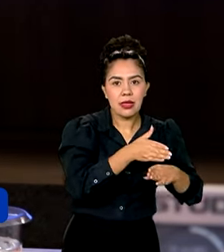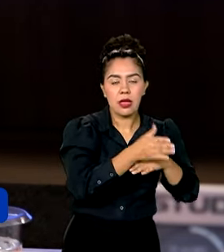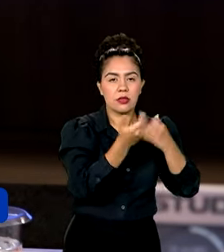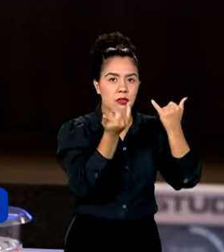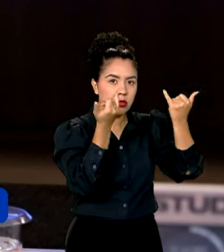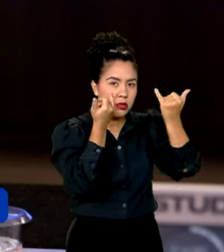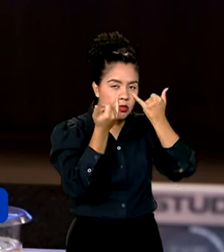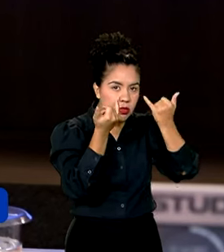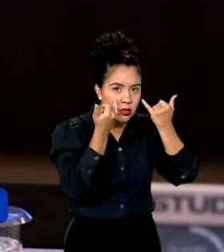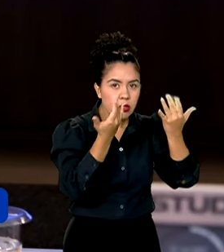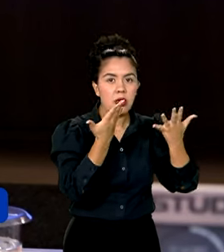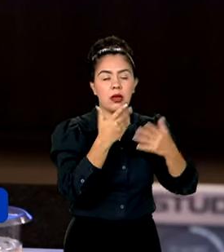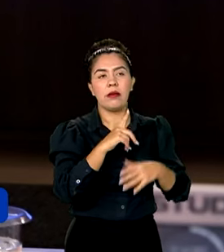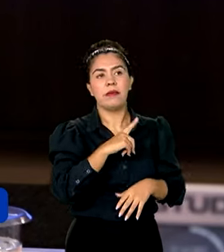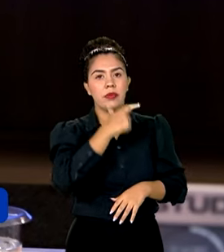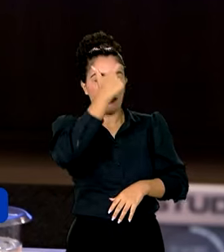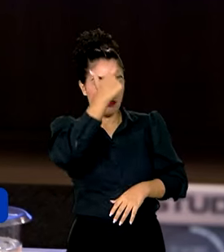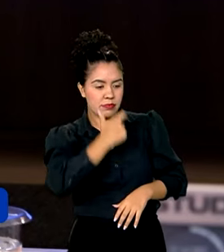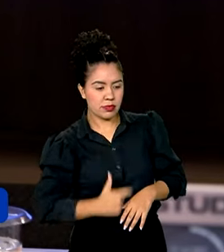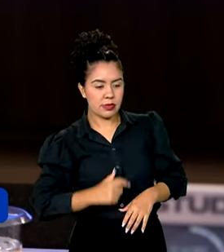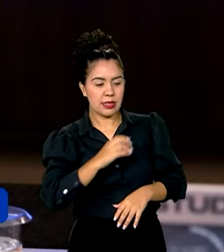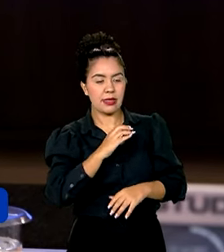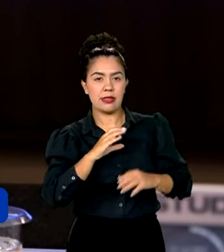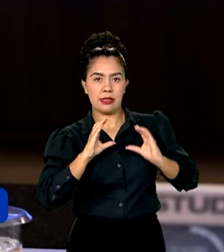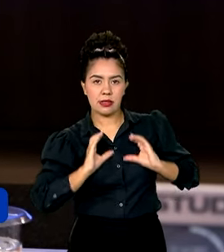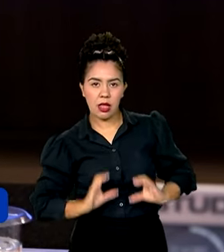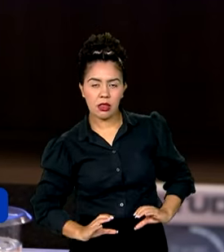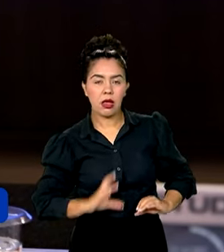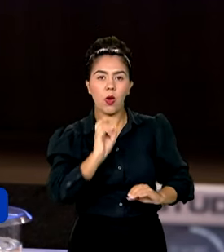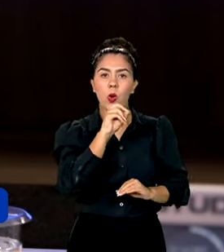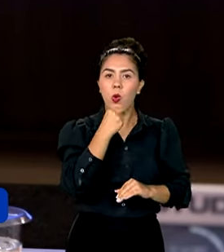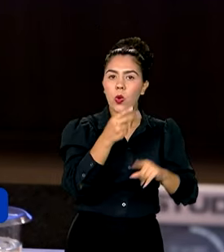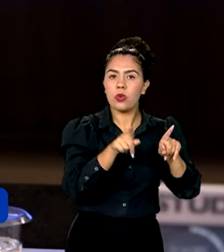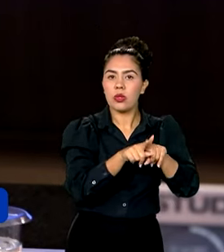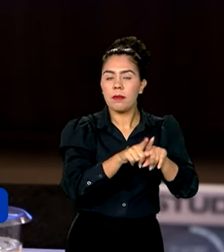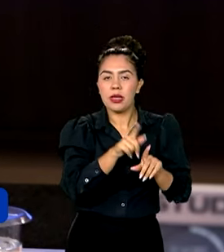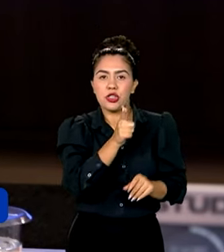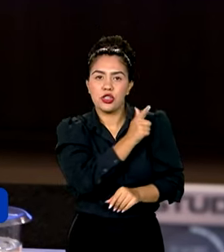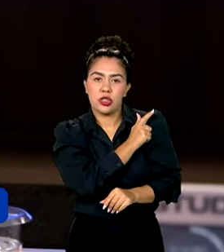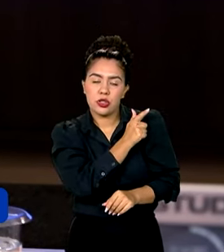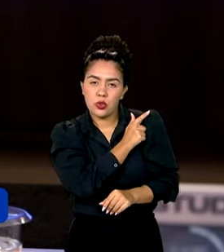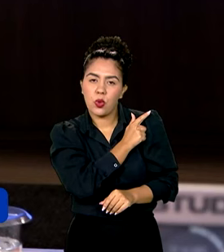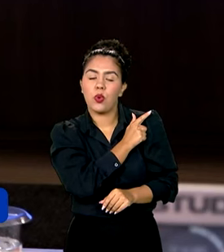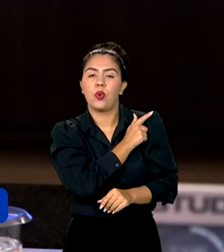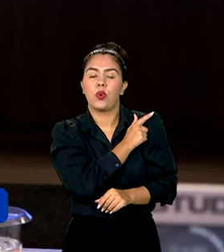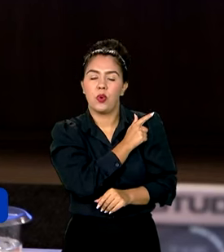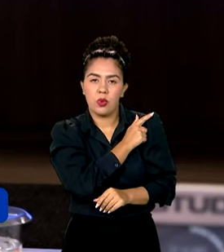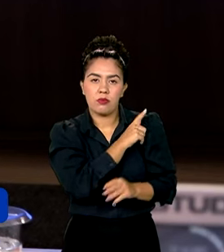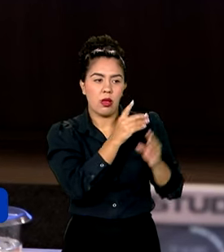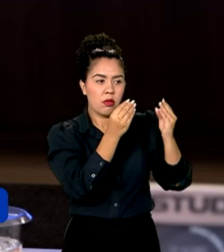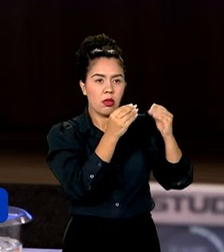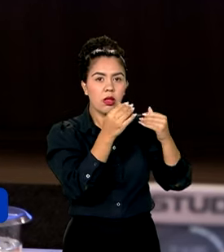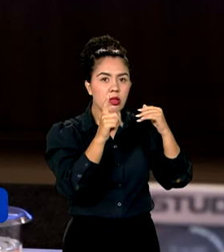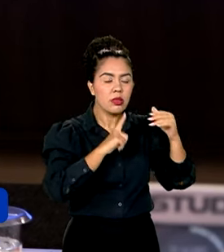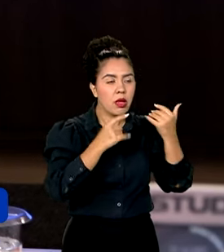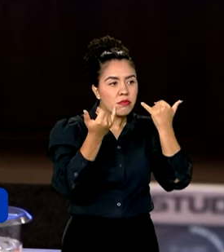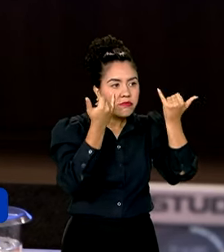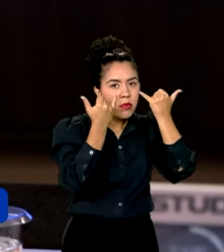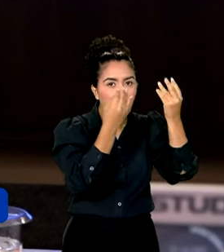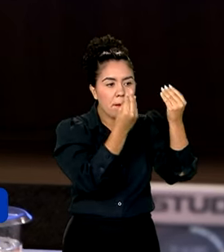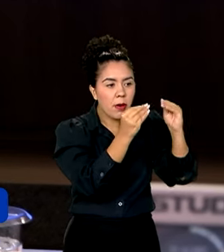pelo gestor não é integrando dados também que nós possamos ter uma noção